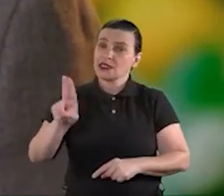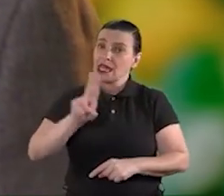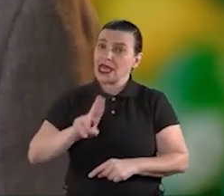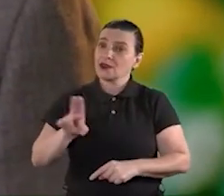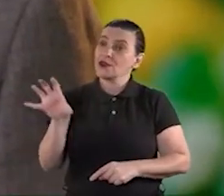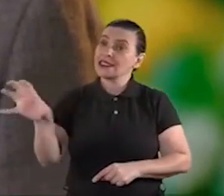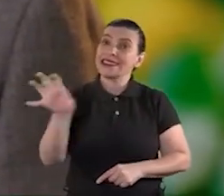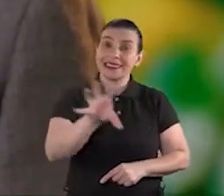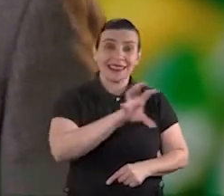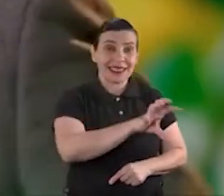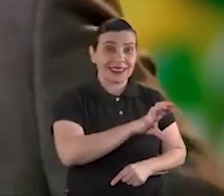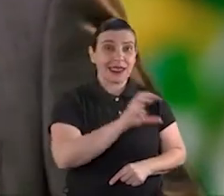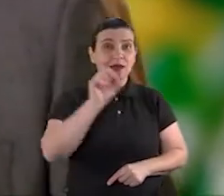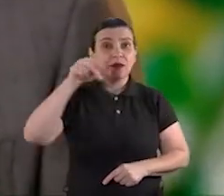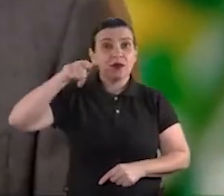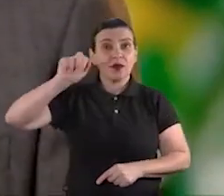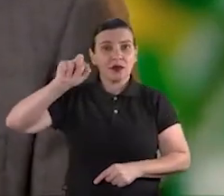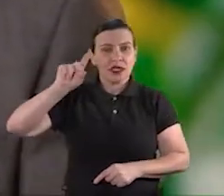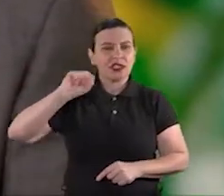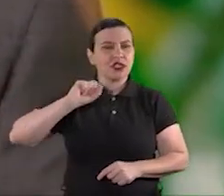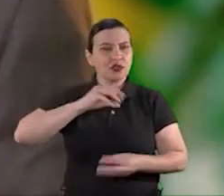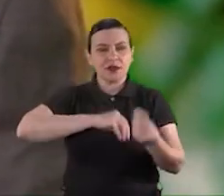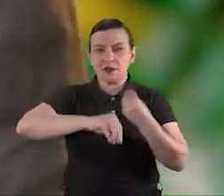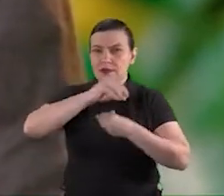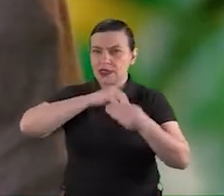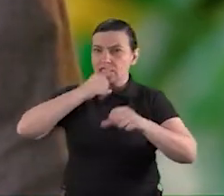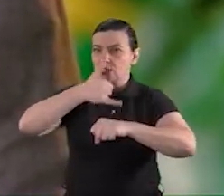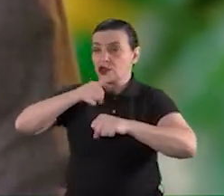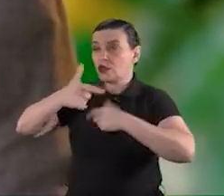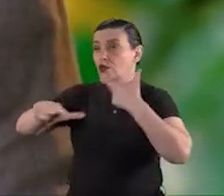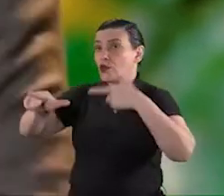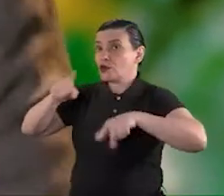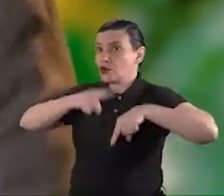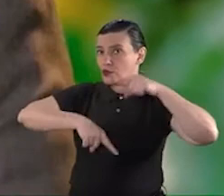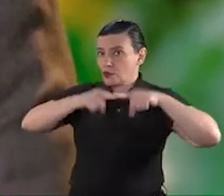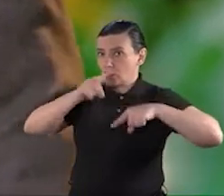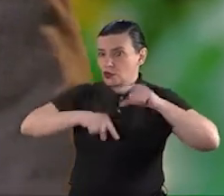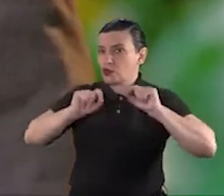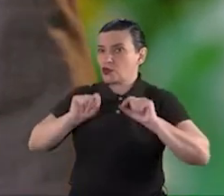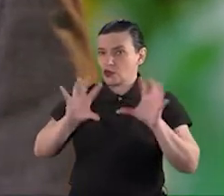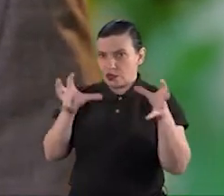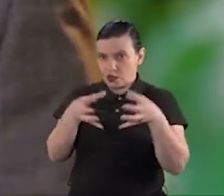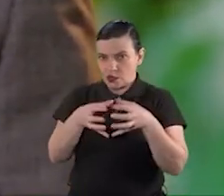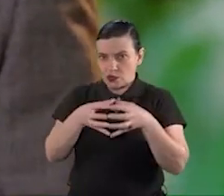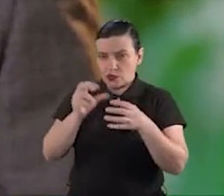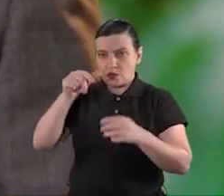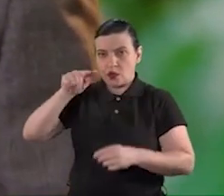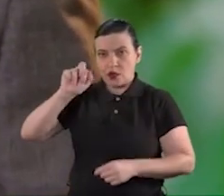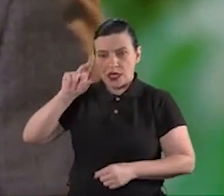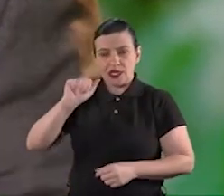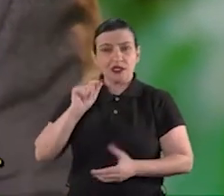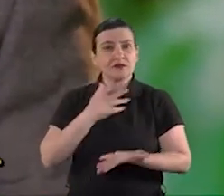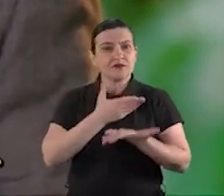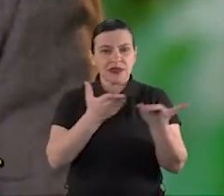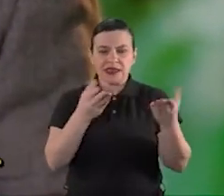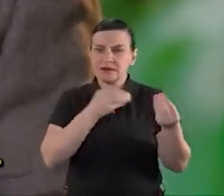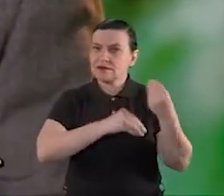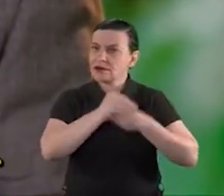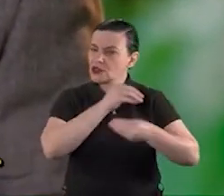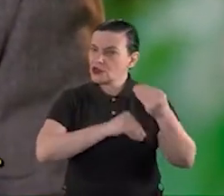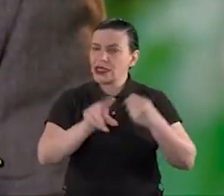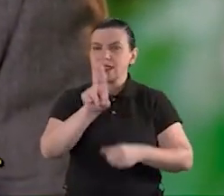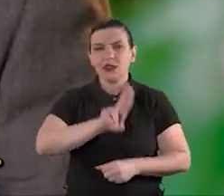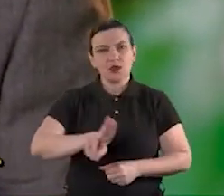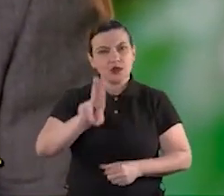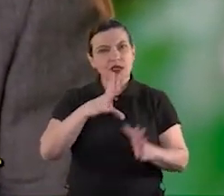necessário o Algarve é um mix de óleo junto com outros produtos da família um Garde eles real e idealmente